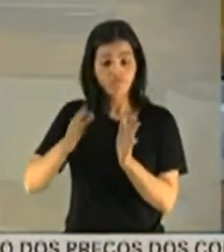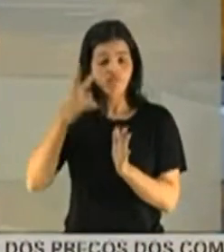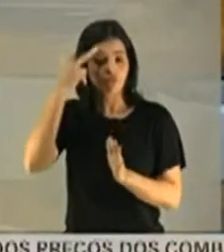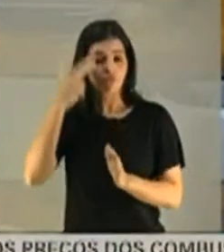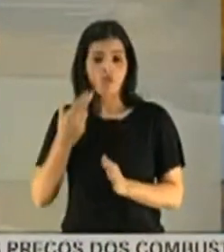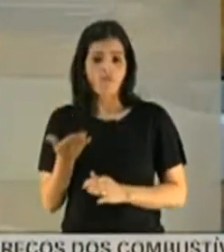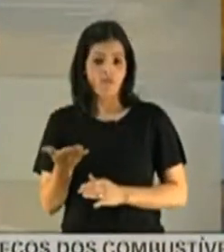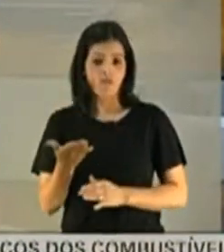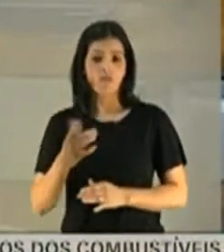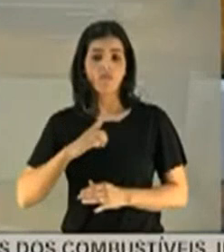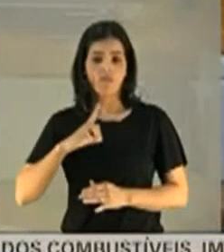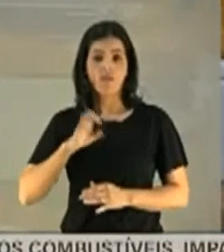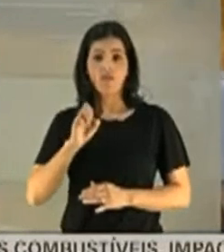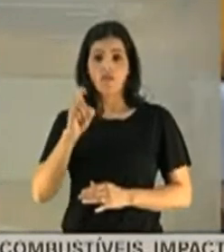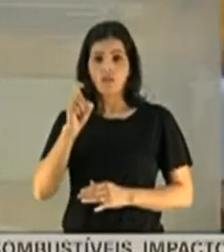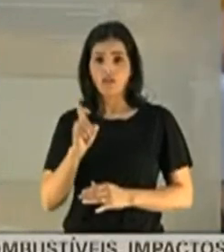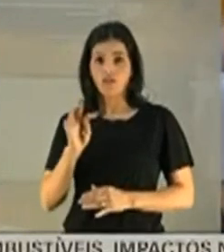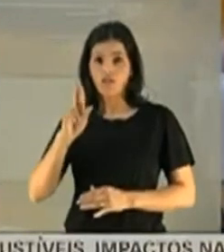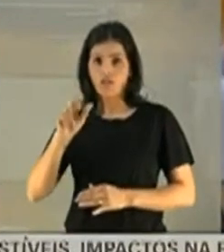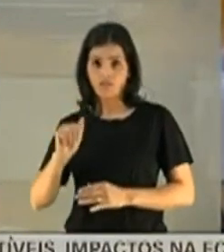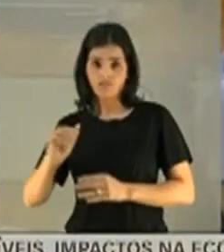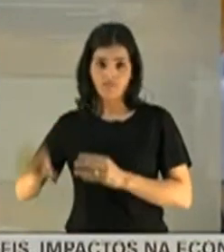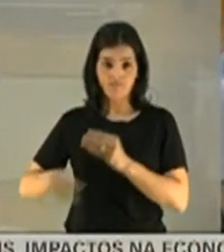também extras, sim, tive emendas extras do governo.